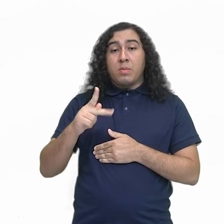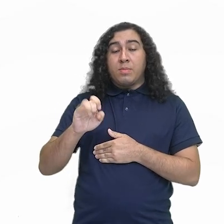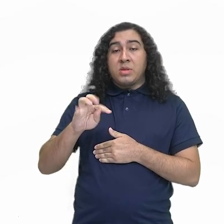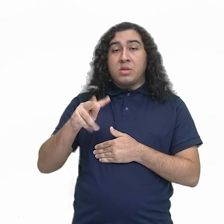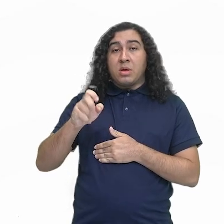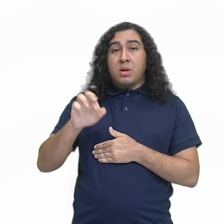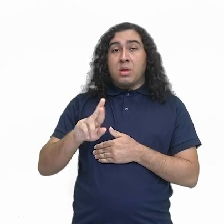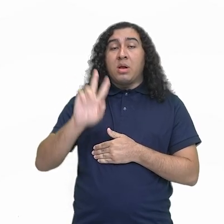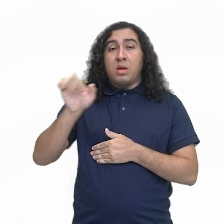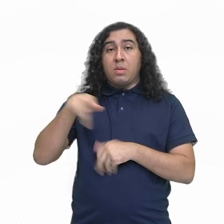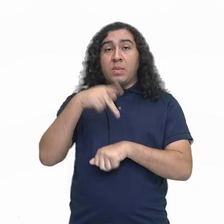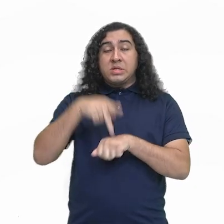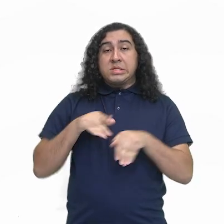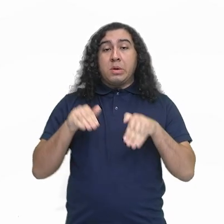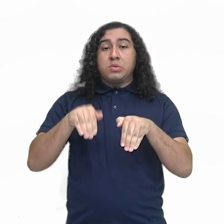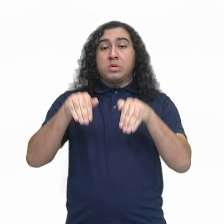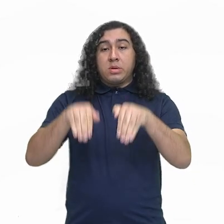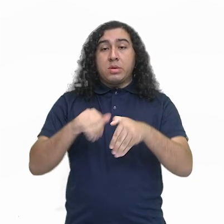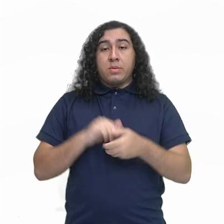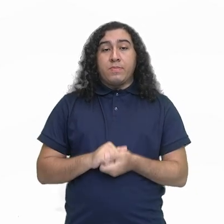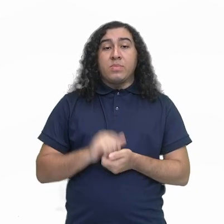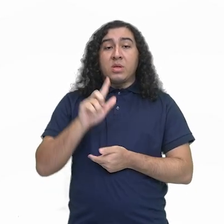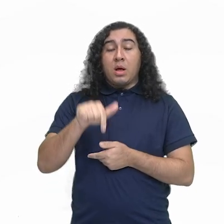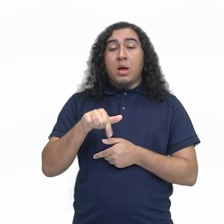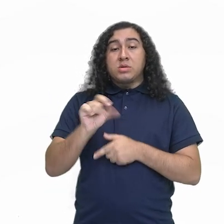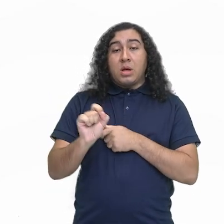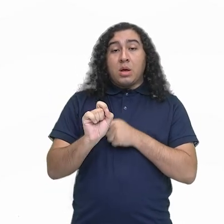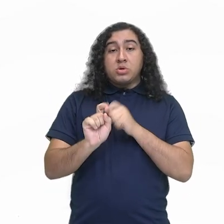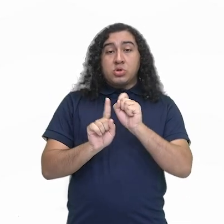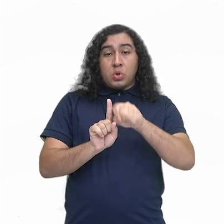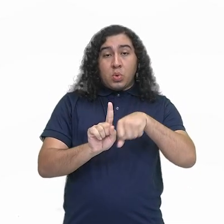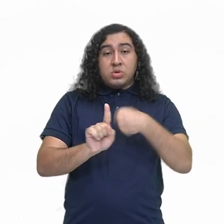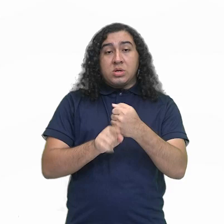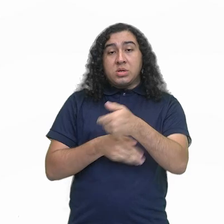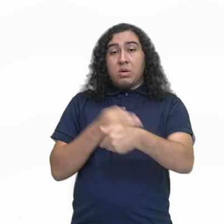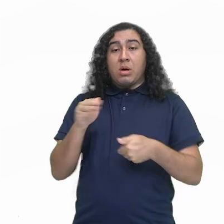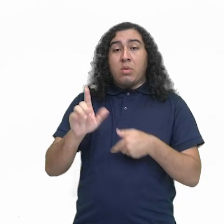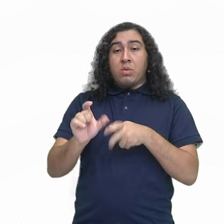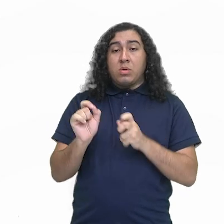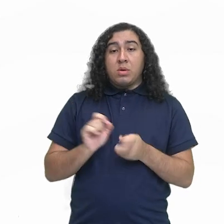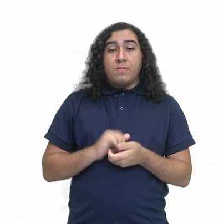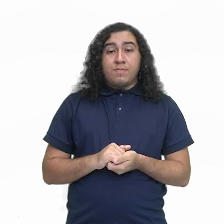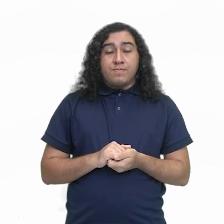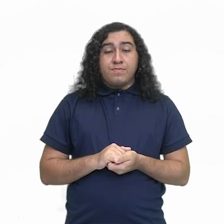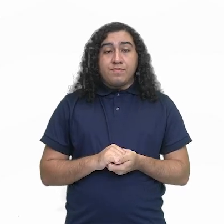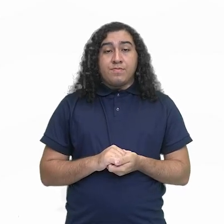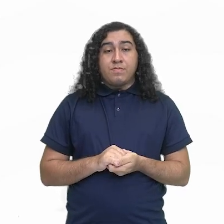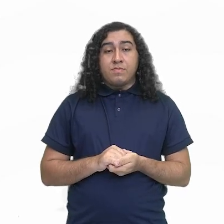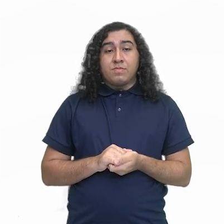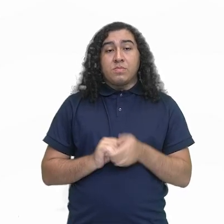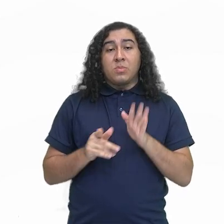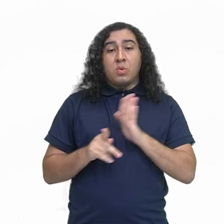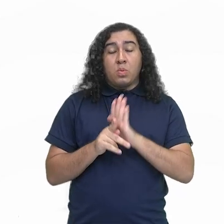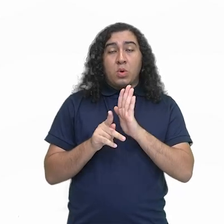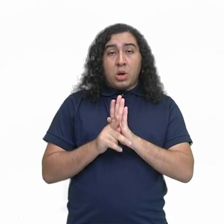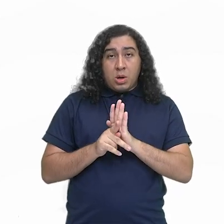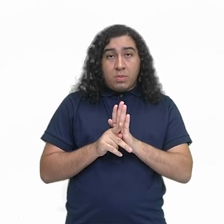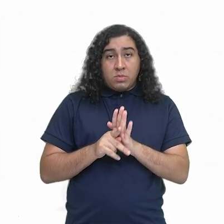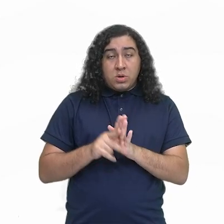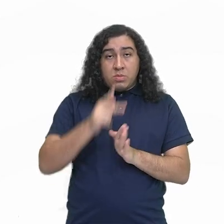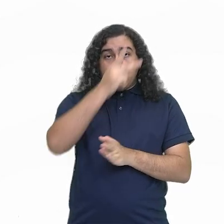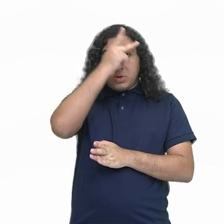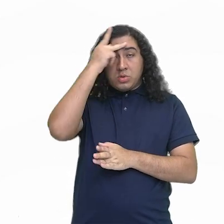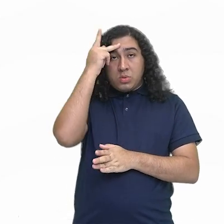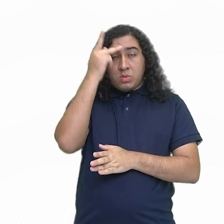Berger, a socialização constitui na interiorização, né, pelos indivíduos